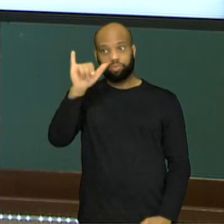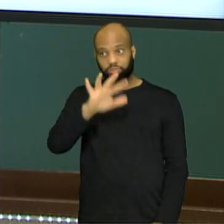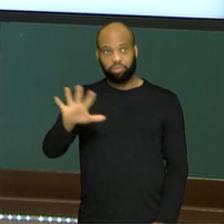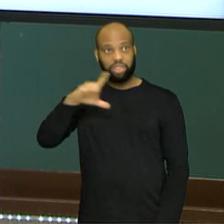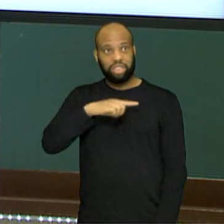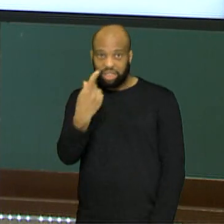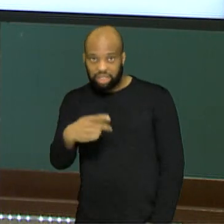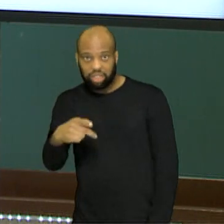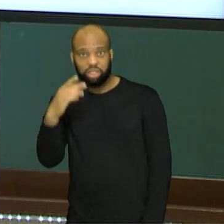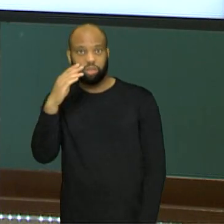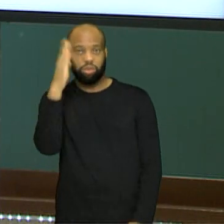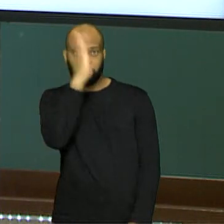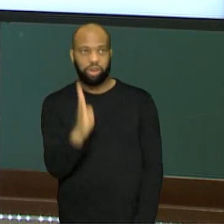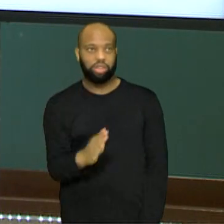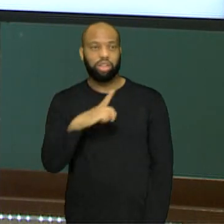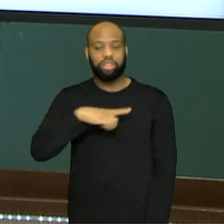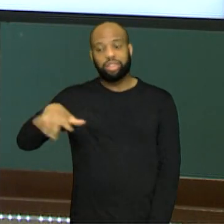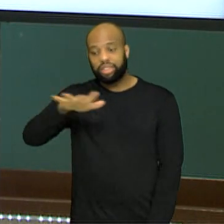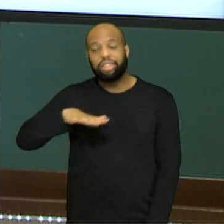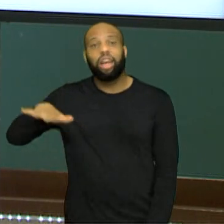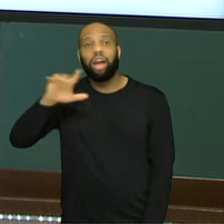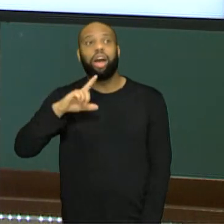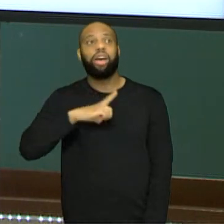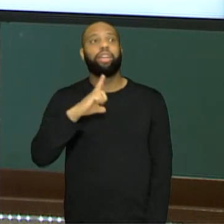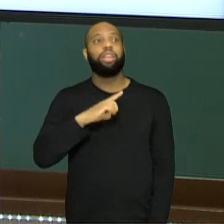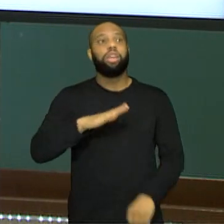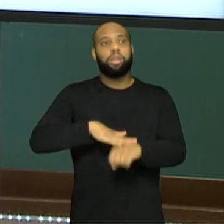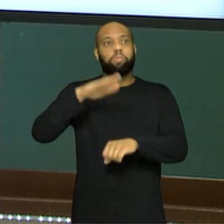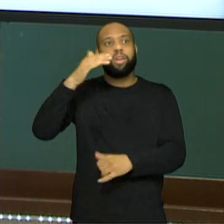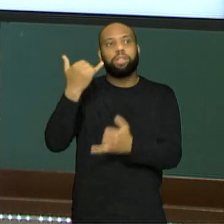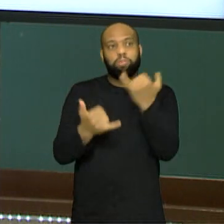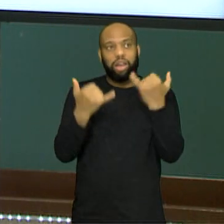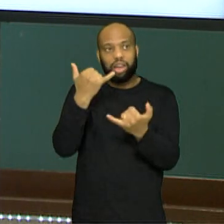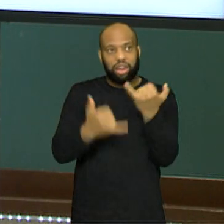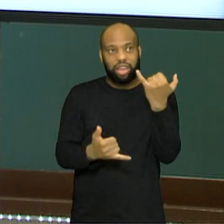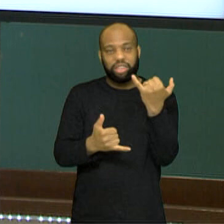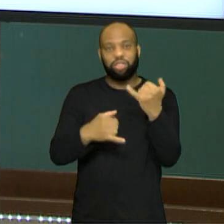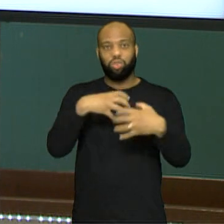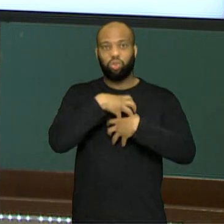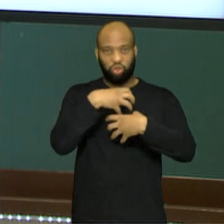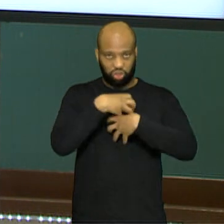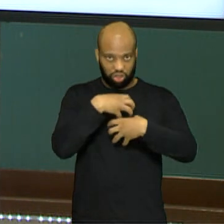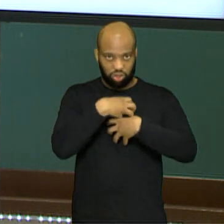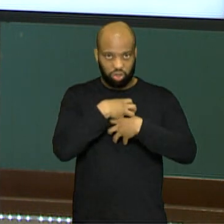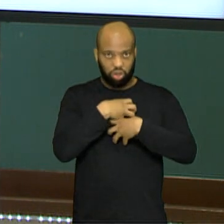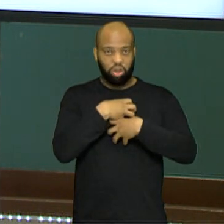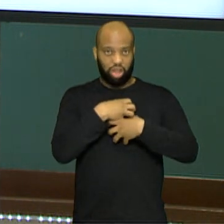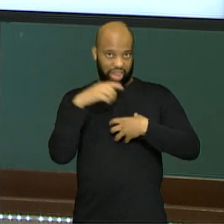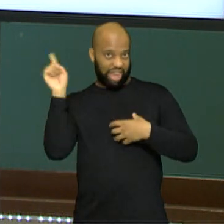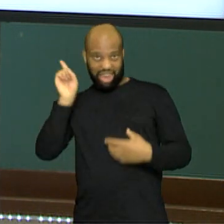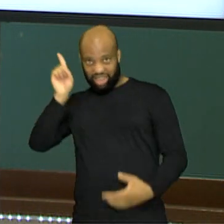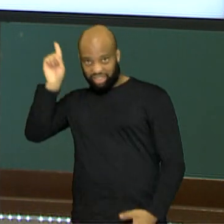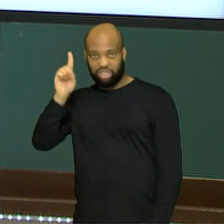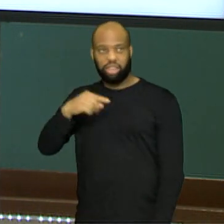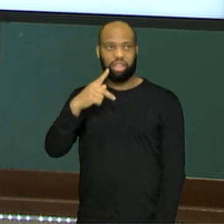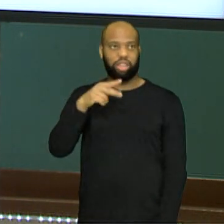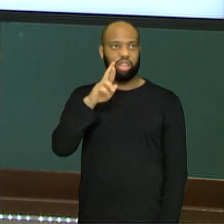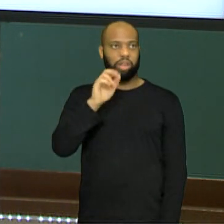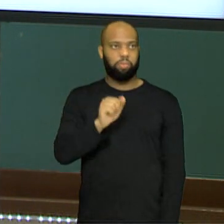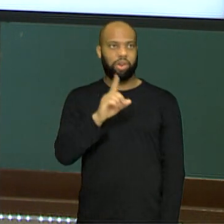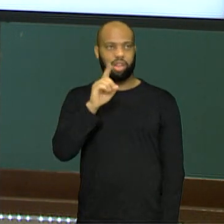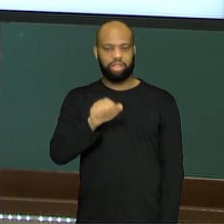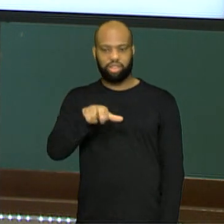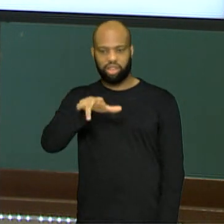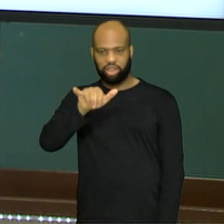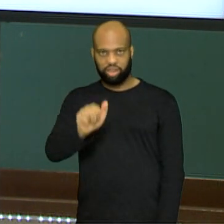Brasil justamente na área mais próxima do temperado é a pradaria. Só que no Brasil nós conhecemos